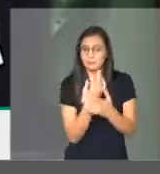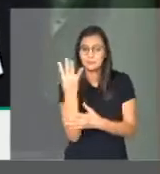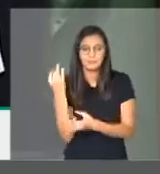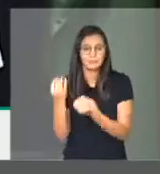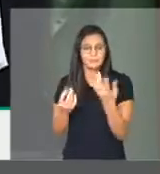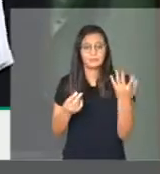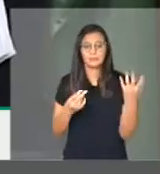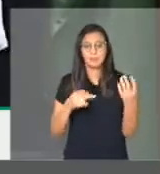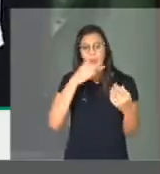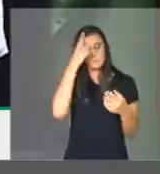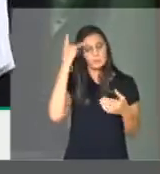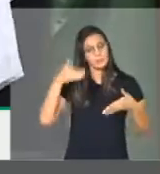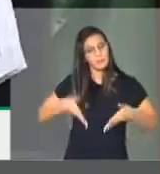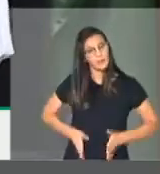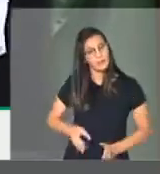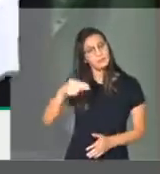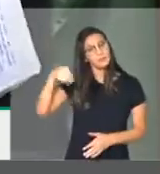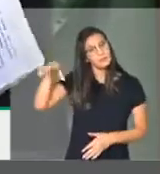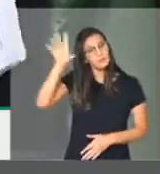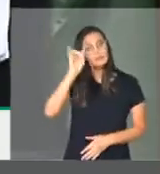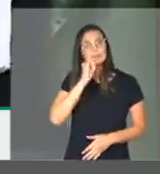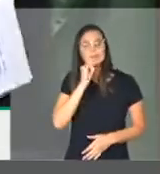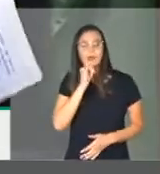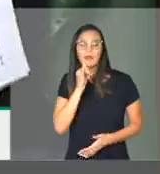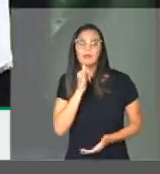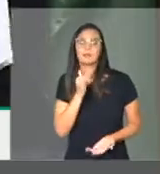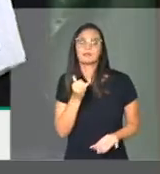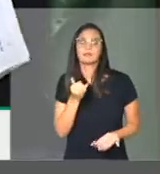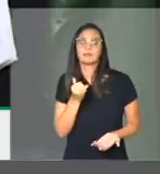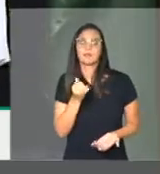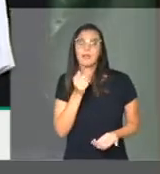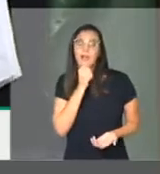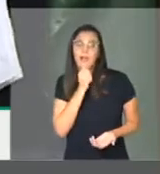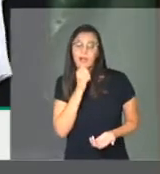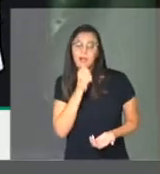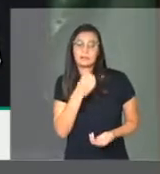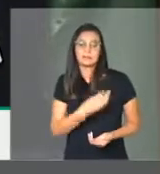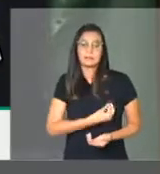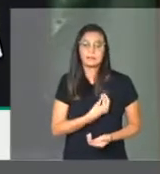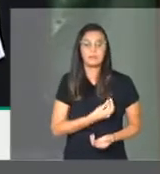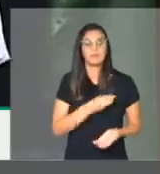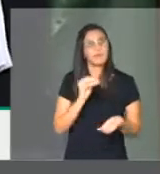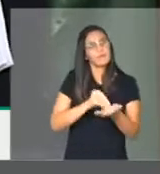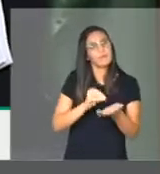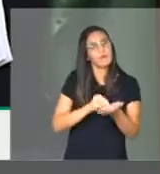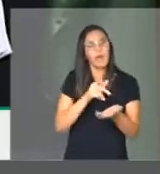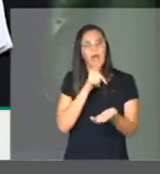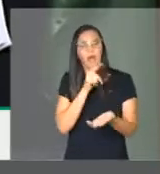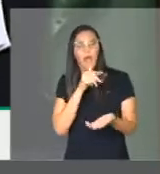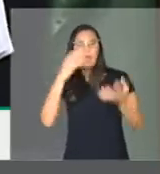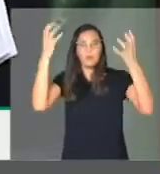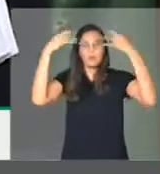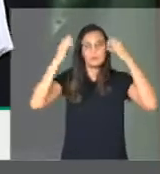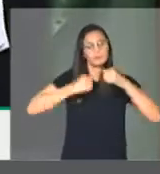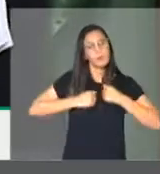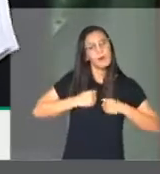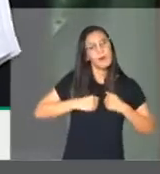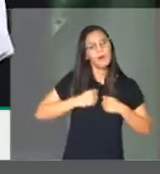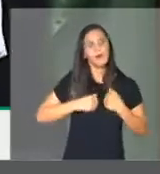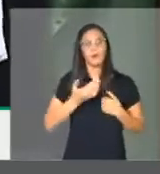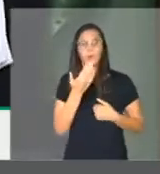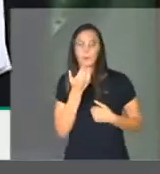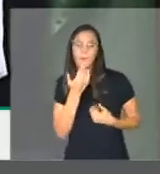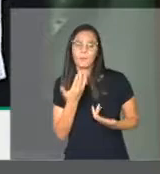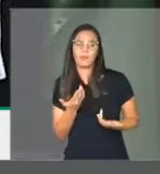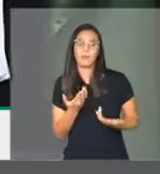ainda vivem sob absoluta carência de água, para tomar banho, para cozinhar, para beber e dar de beber